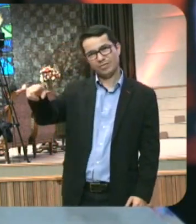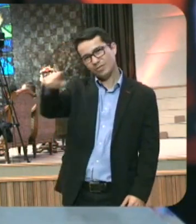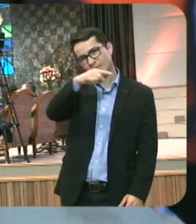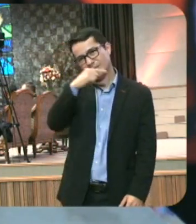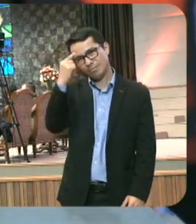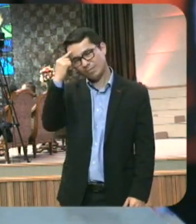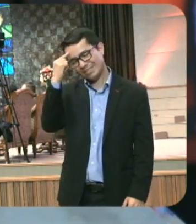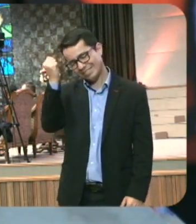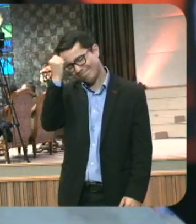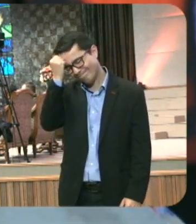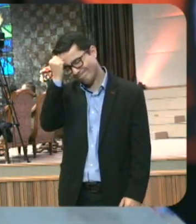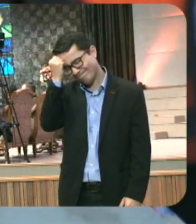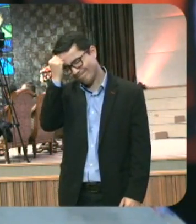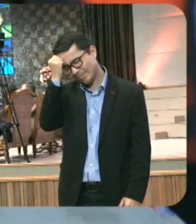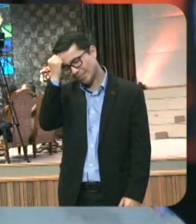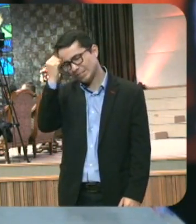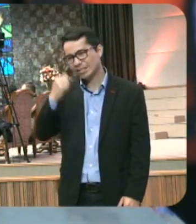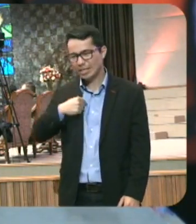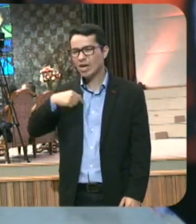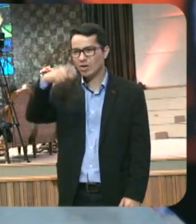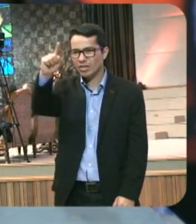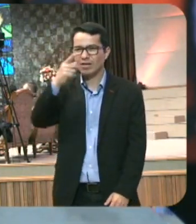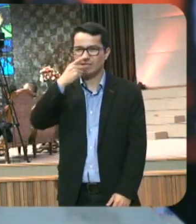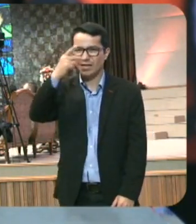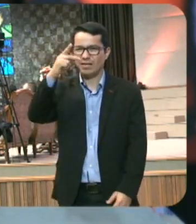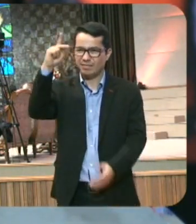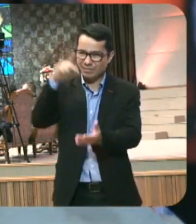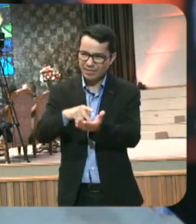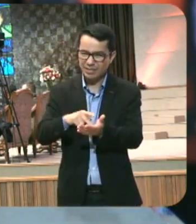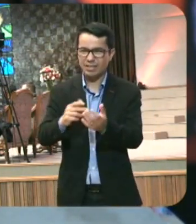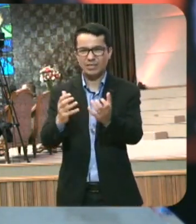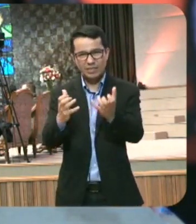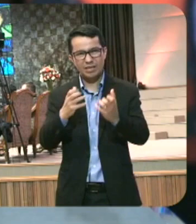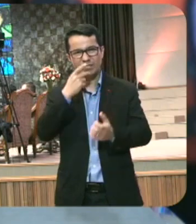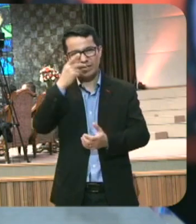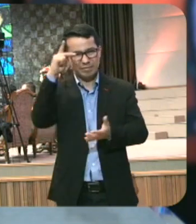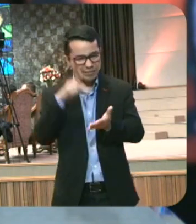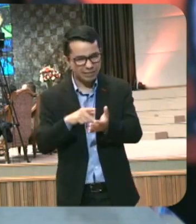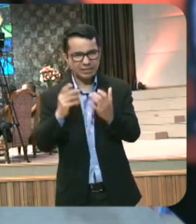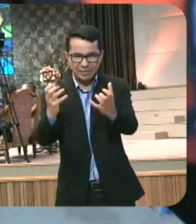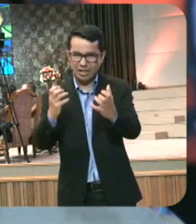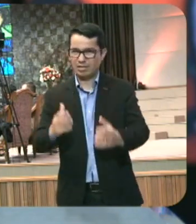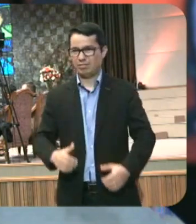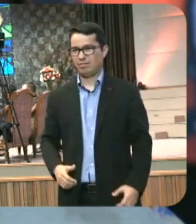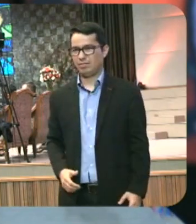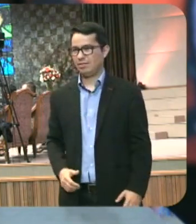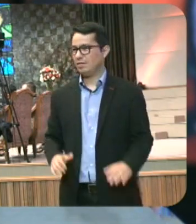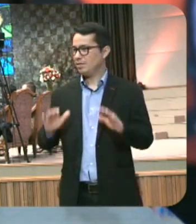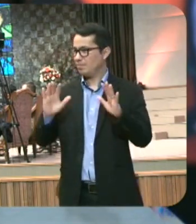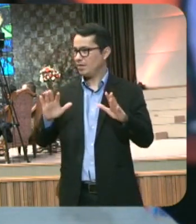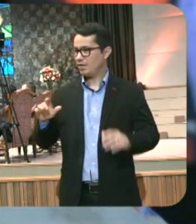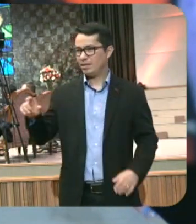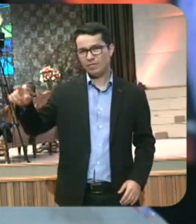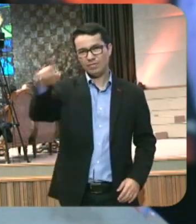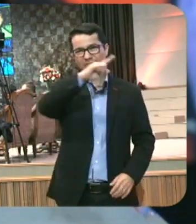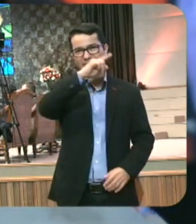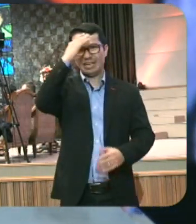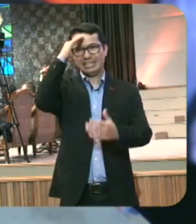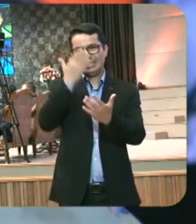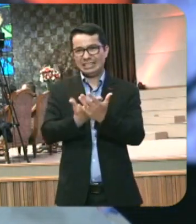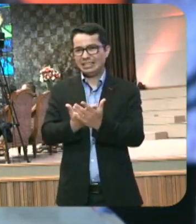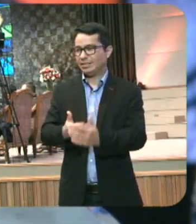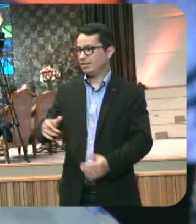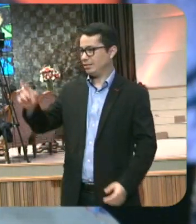pagar preços, porque existem consequências, mas crendo num Deus